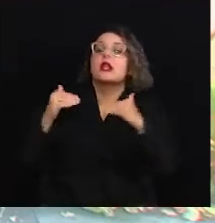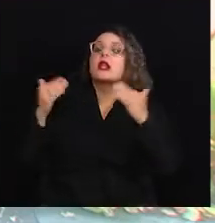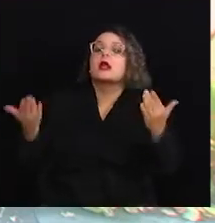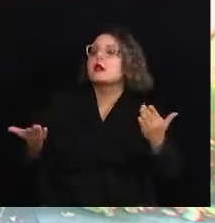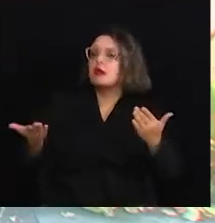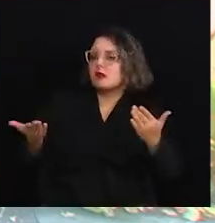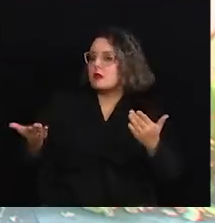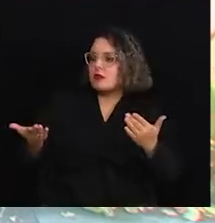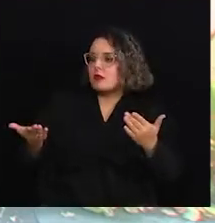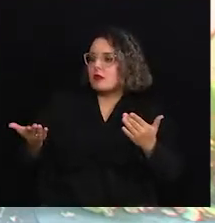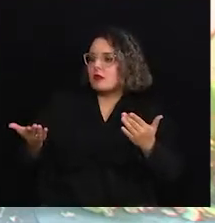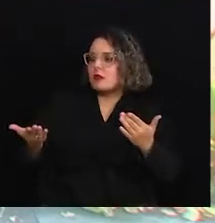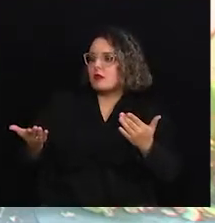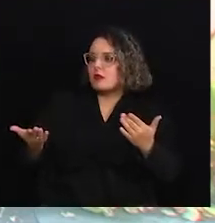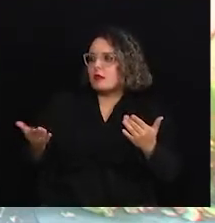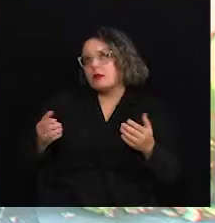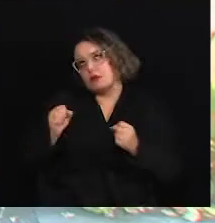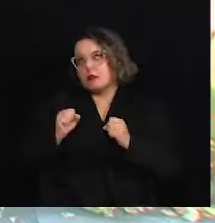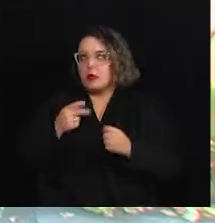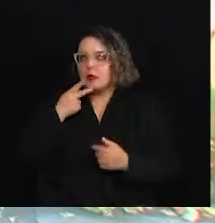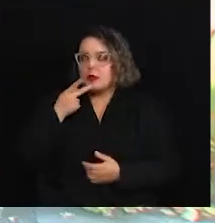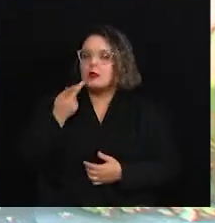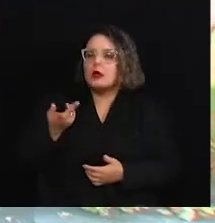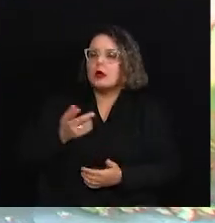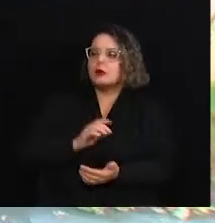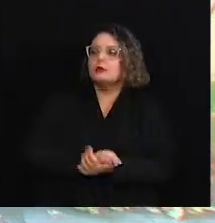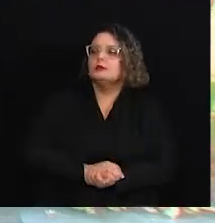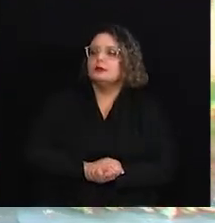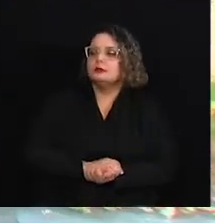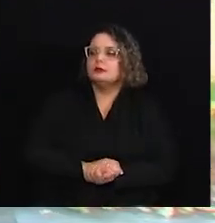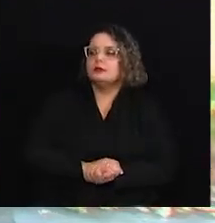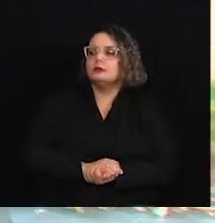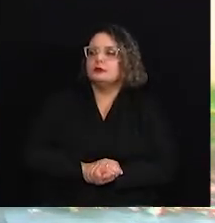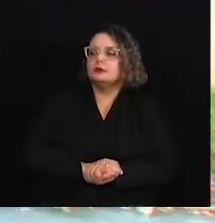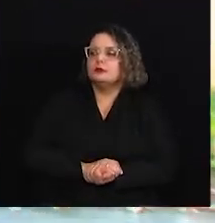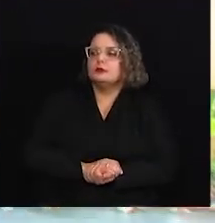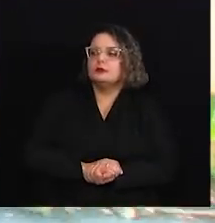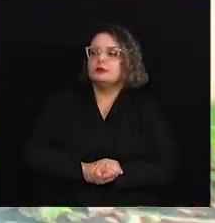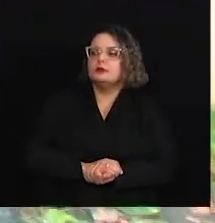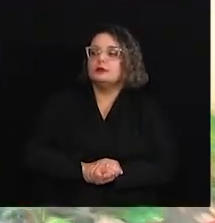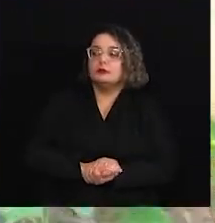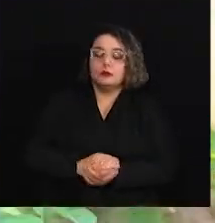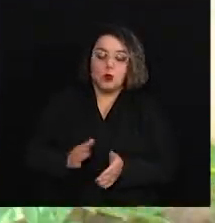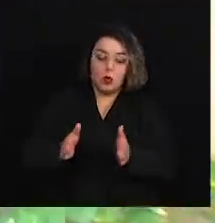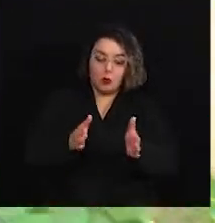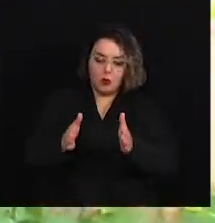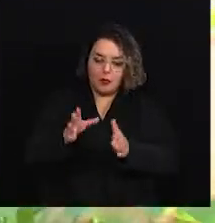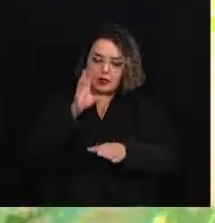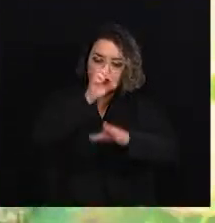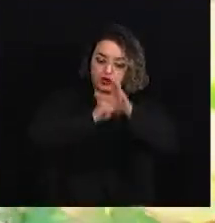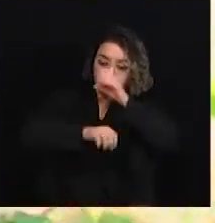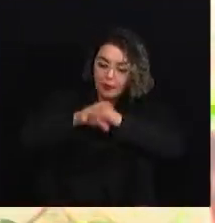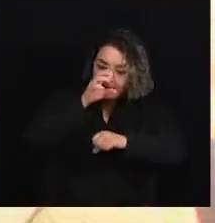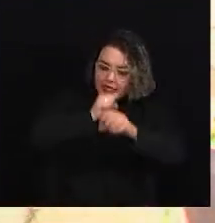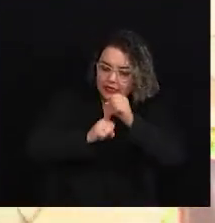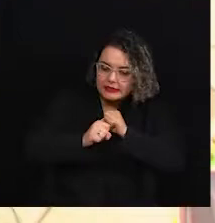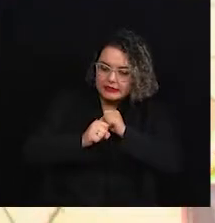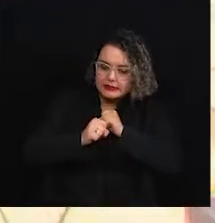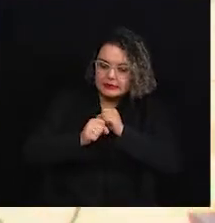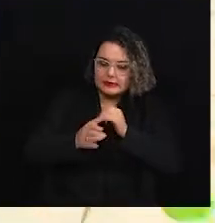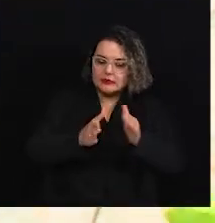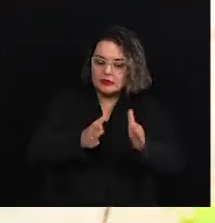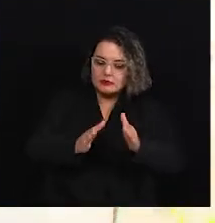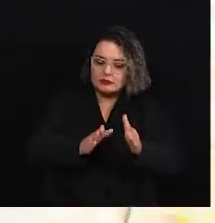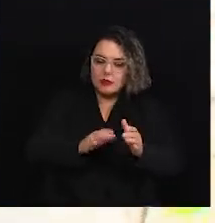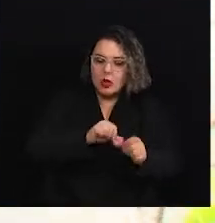que patamar escalável, podemos dizer assim? Tá bom, na verdade a gente está num momento de muito aprendizado ainda. A gente está